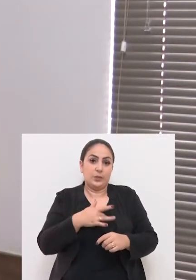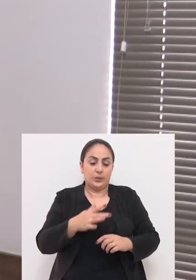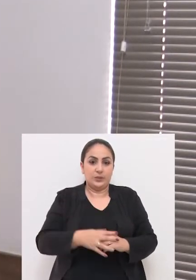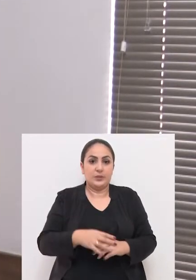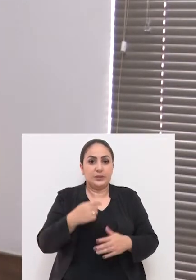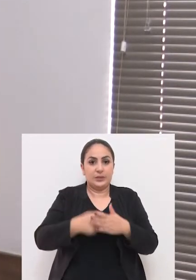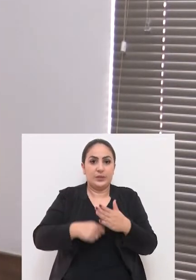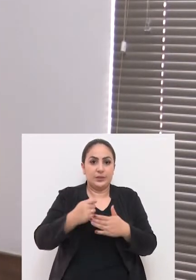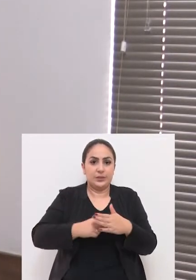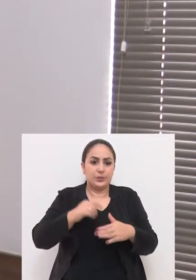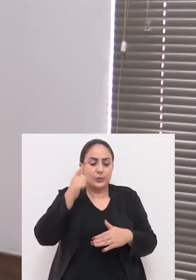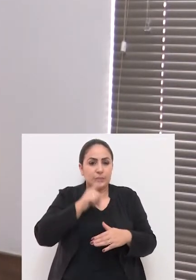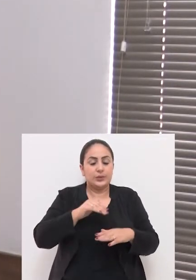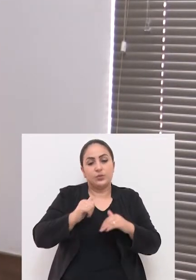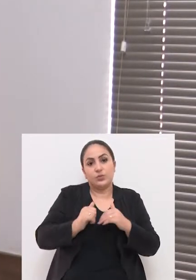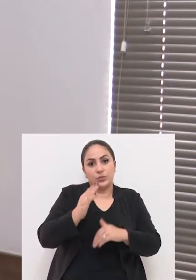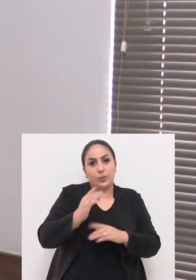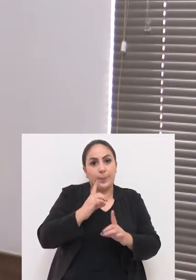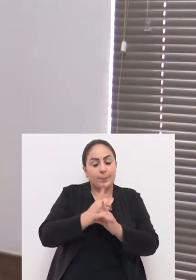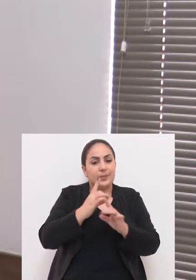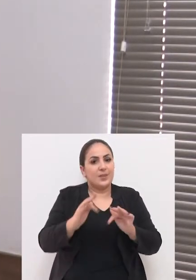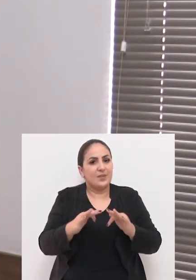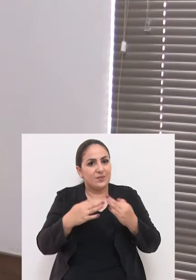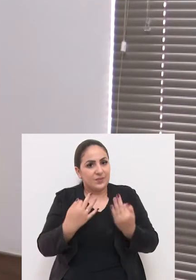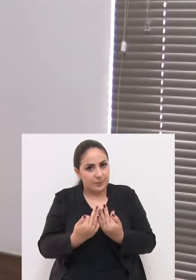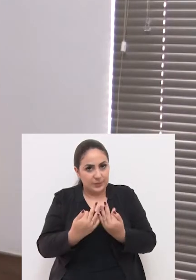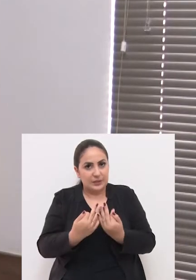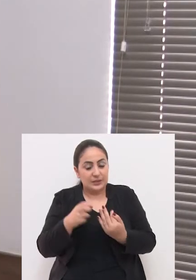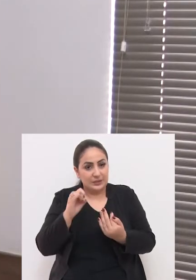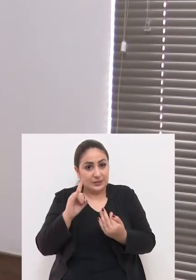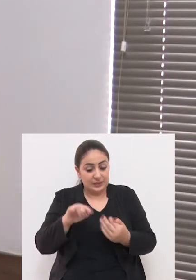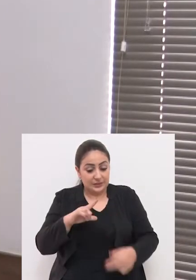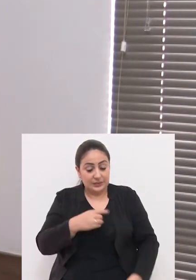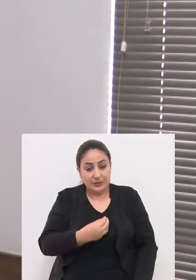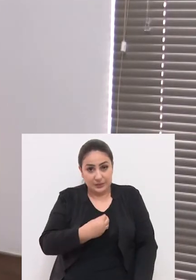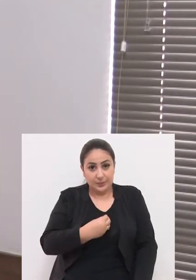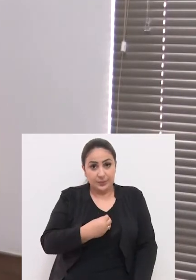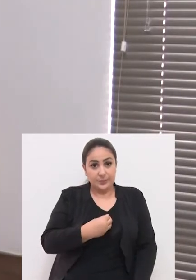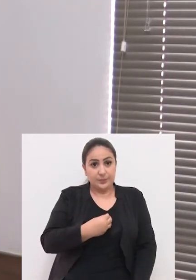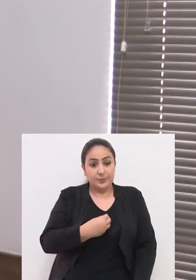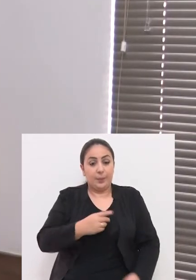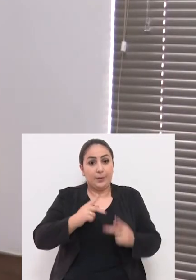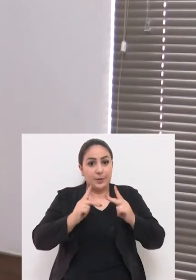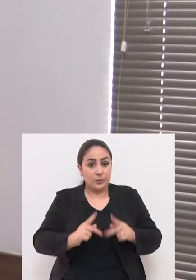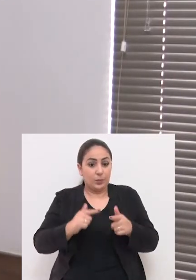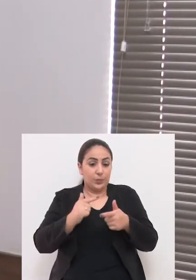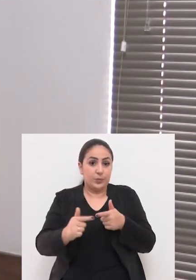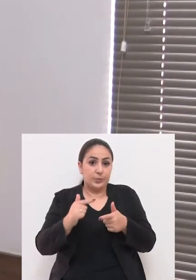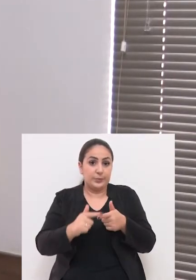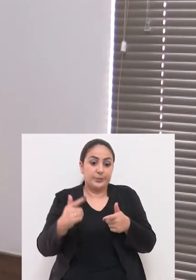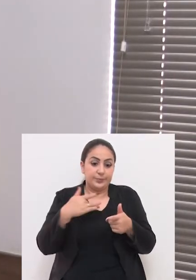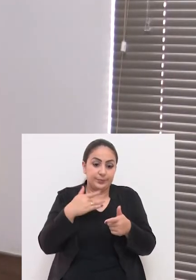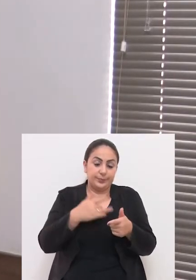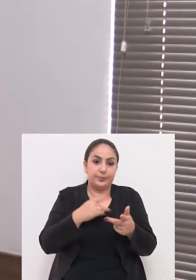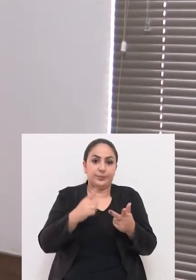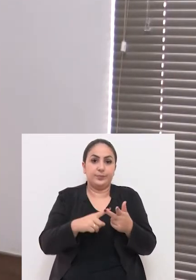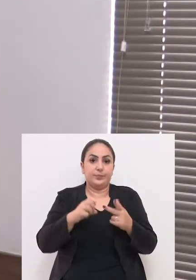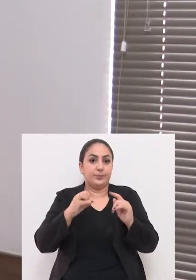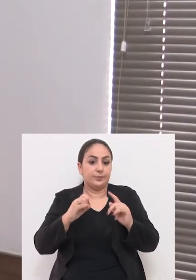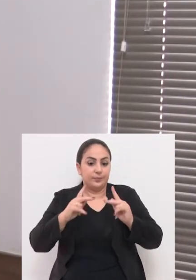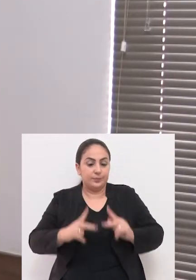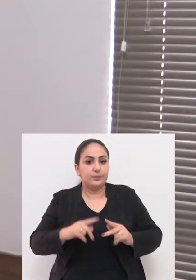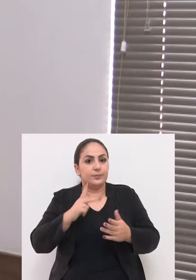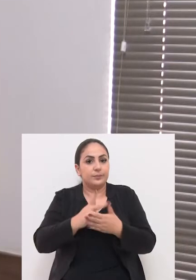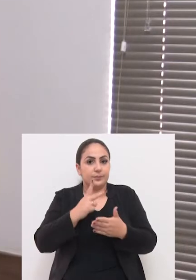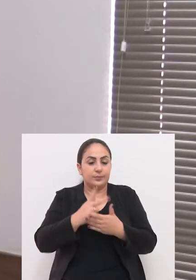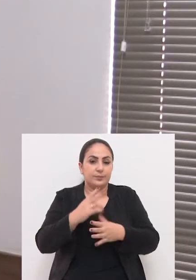da saúde, buscando identificar nas famílias se há pessoas com problemas de